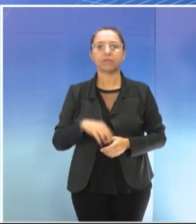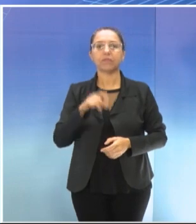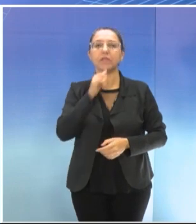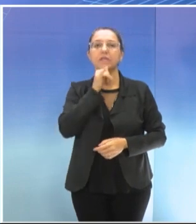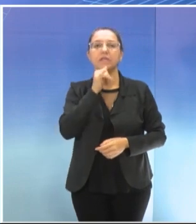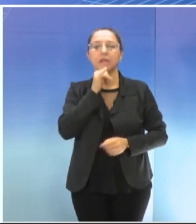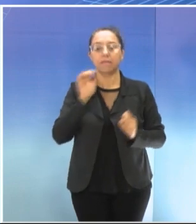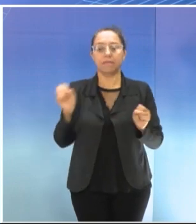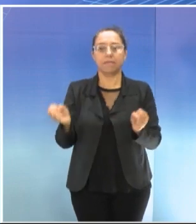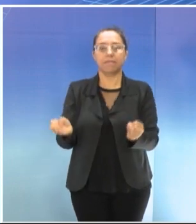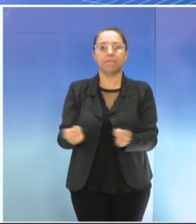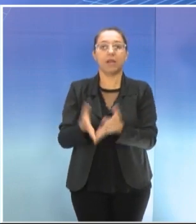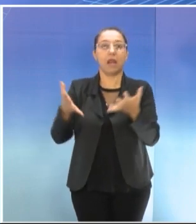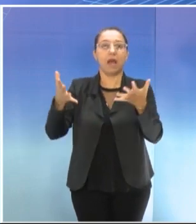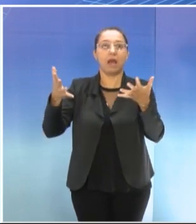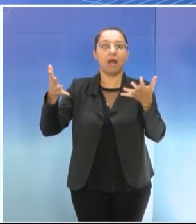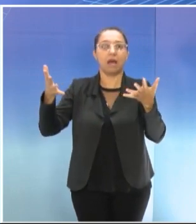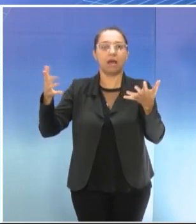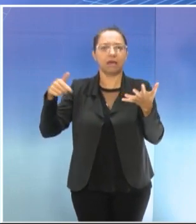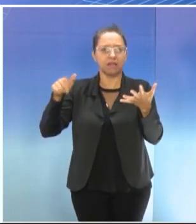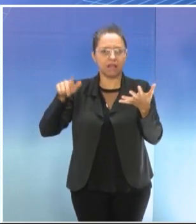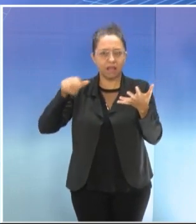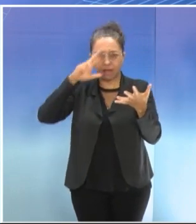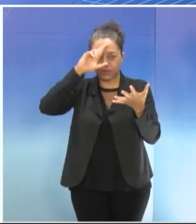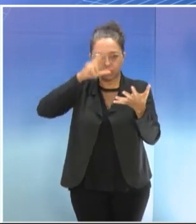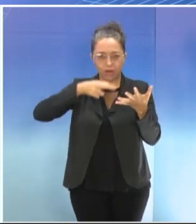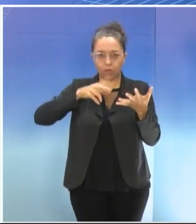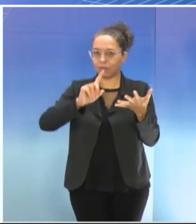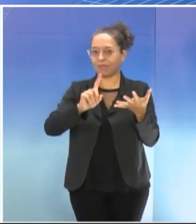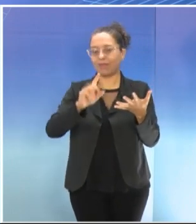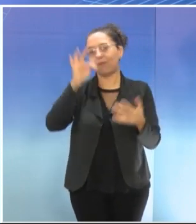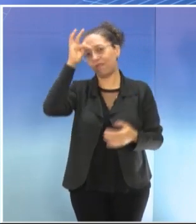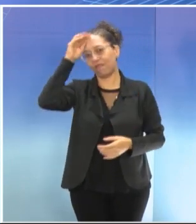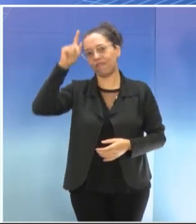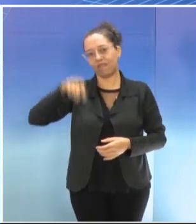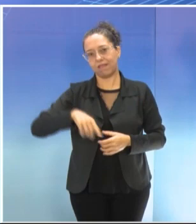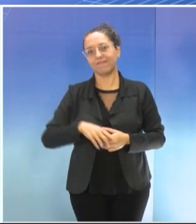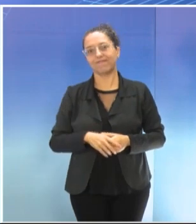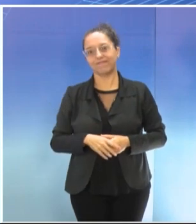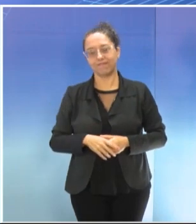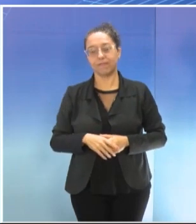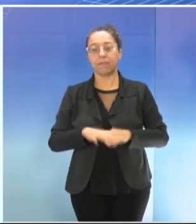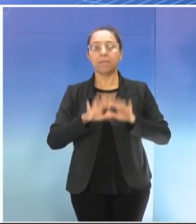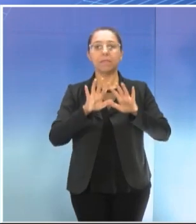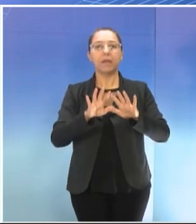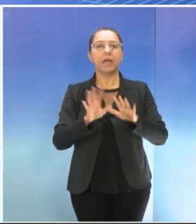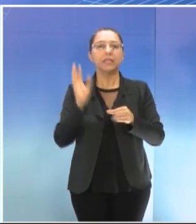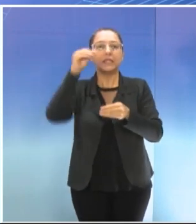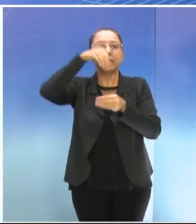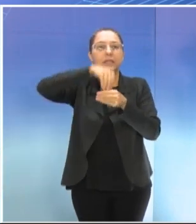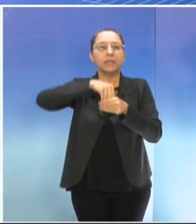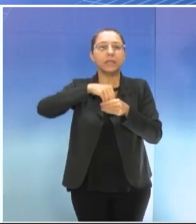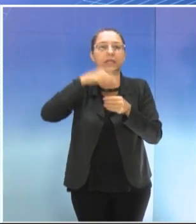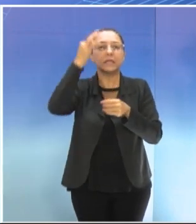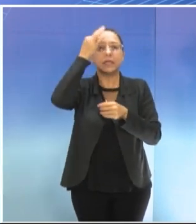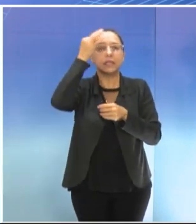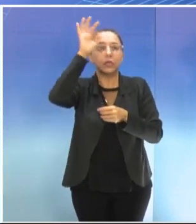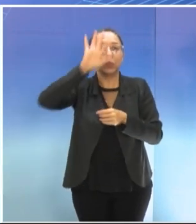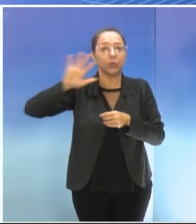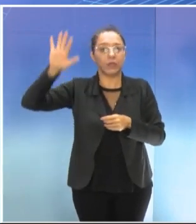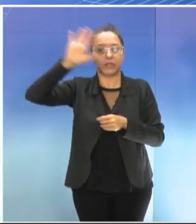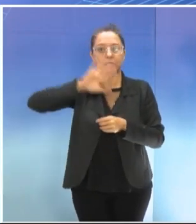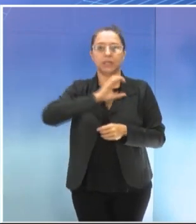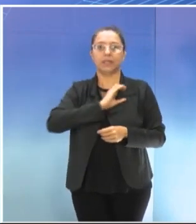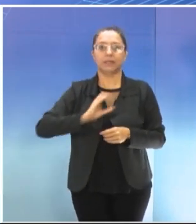vezes, esse racional, que é o caso do milagre, né? Porque o milagre não é algo racional. Mas dentro da